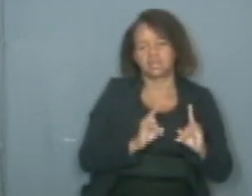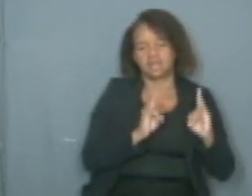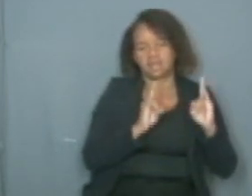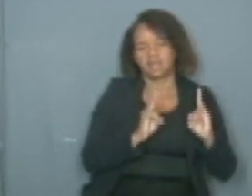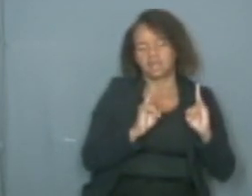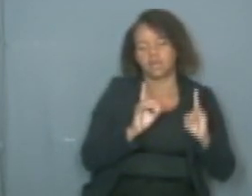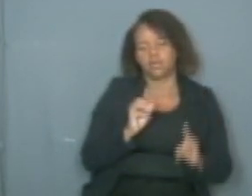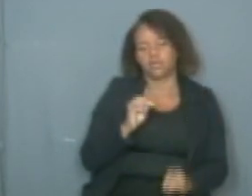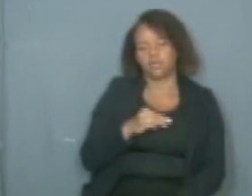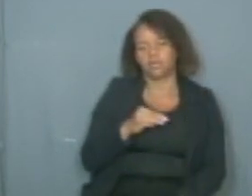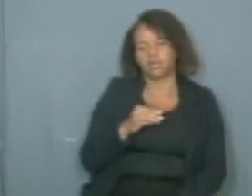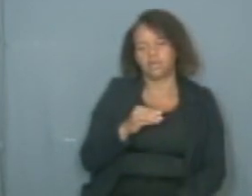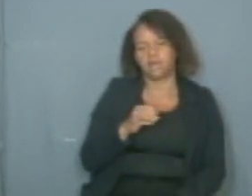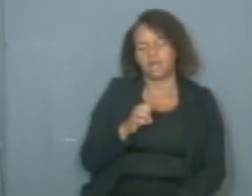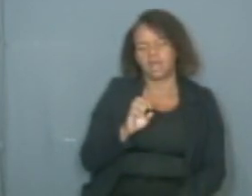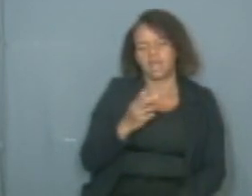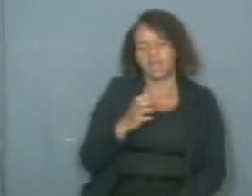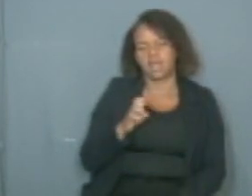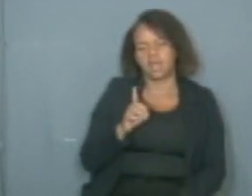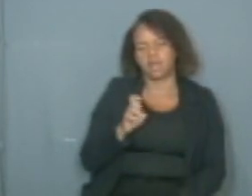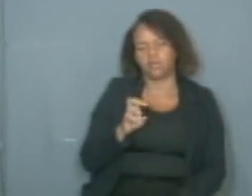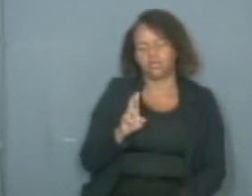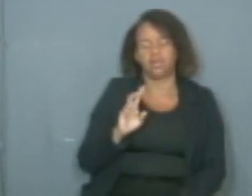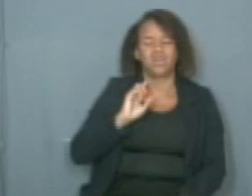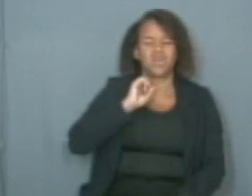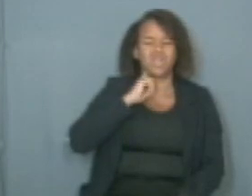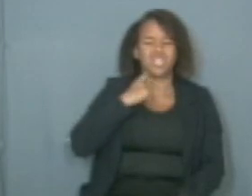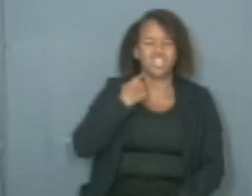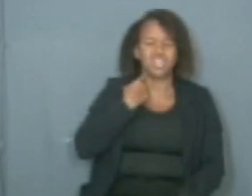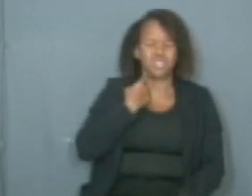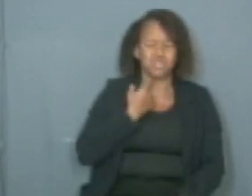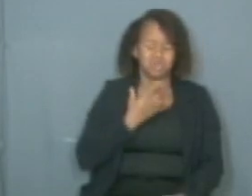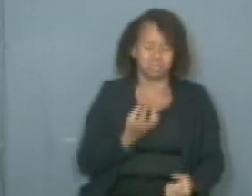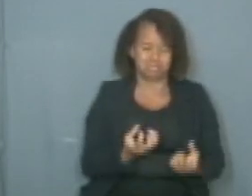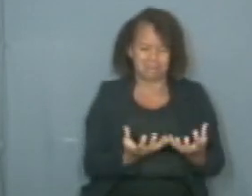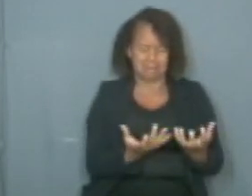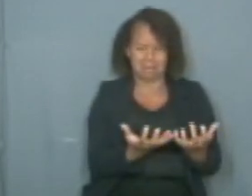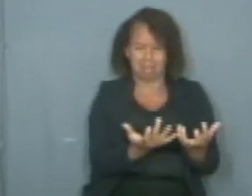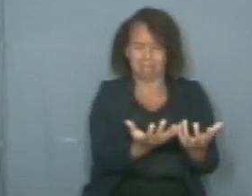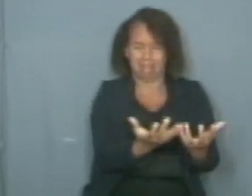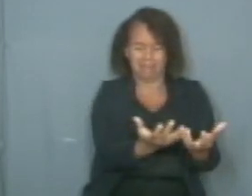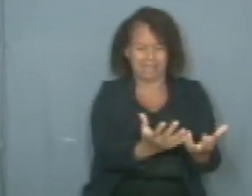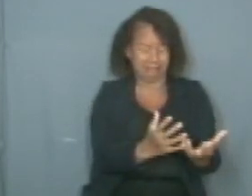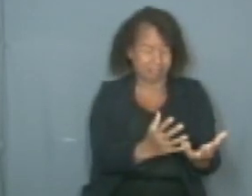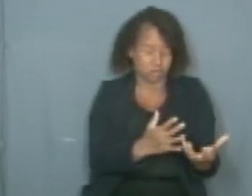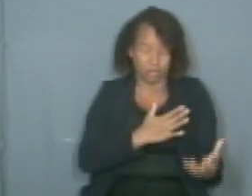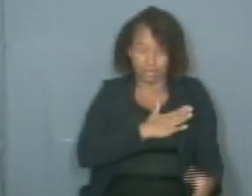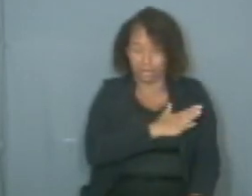Helder. Esgoto e lixo a céu aberto.